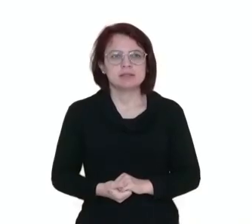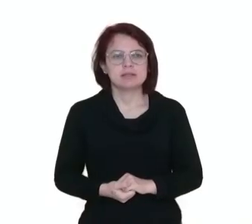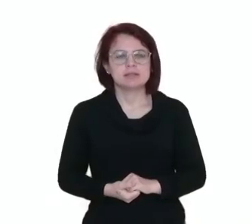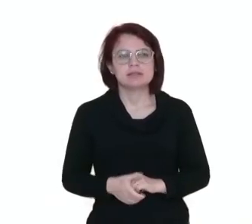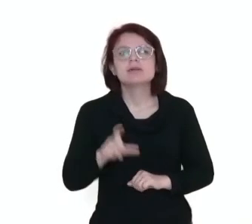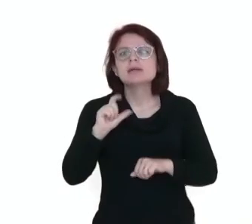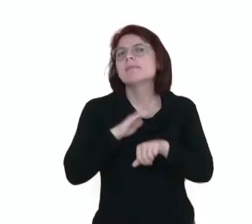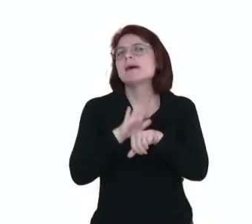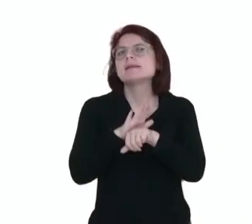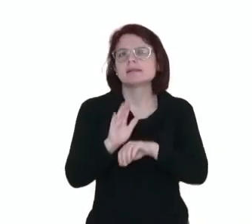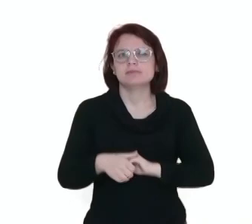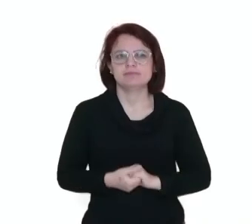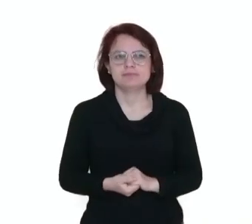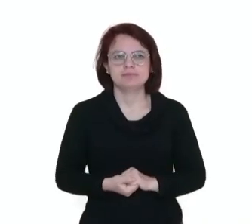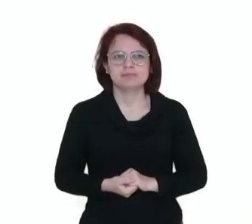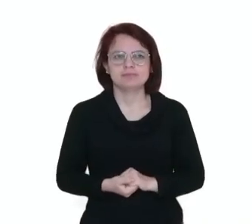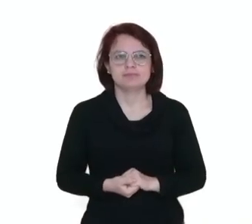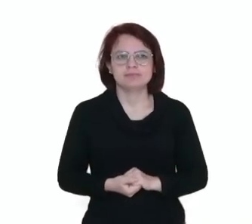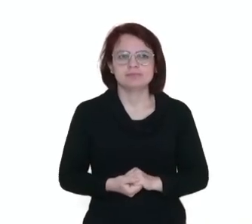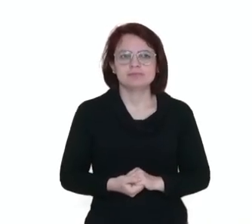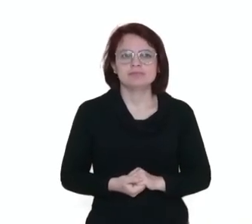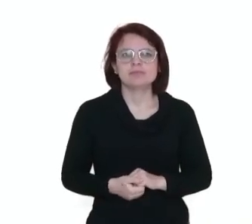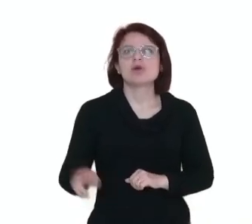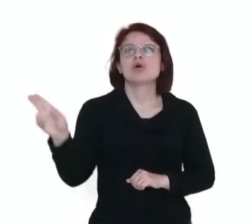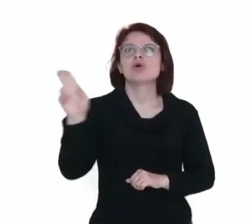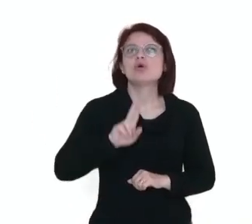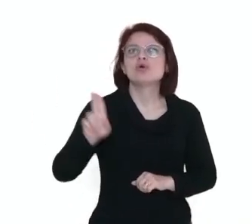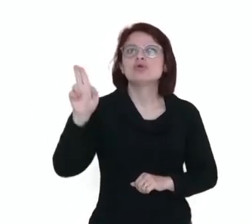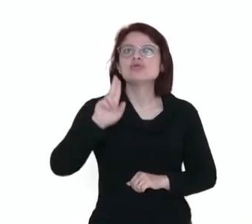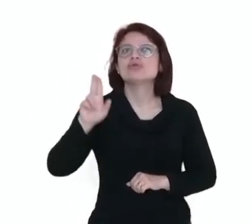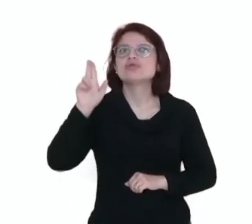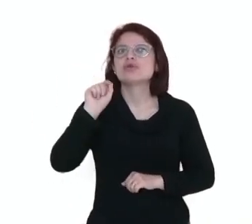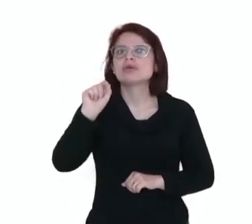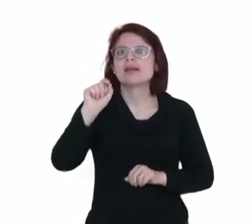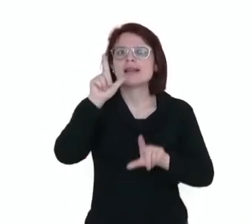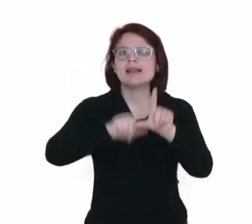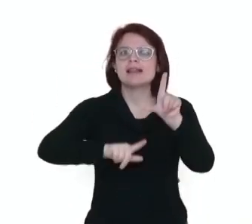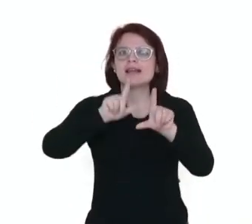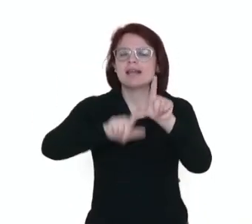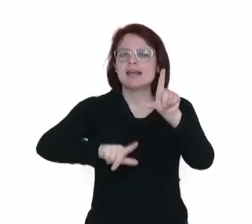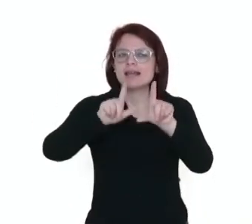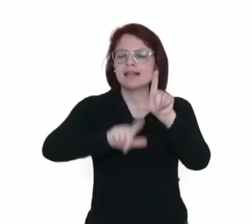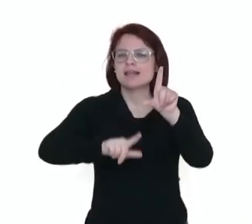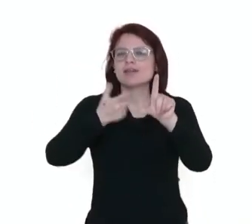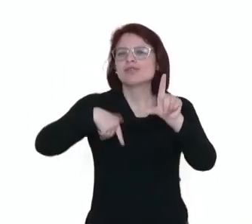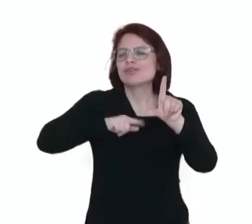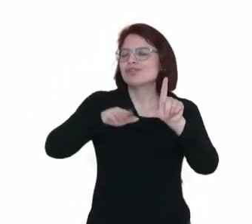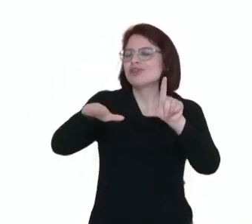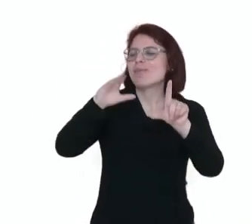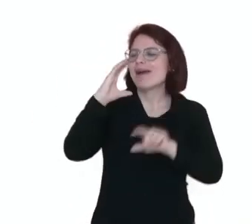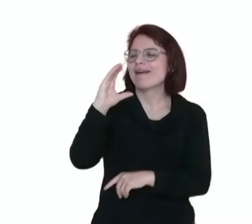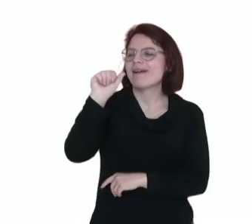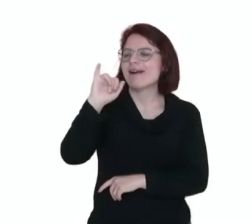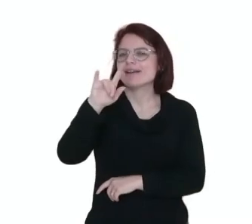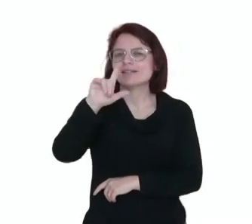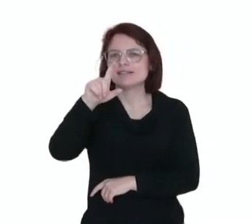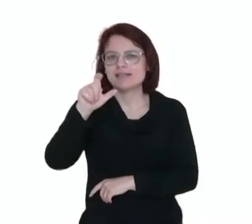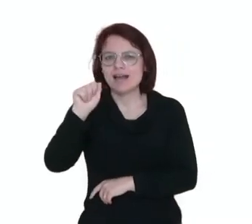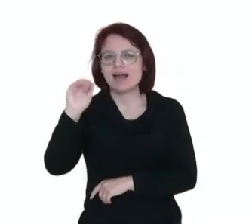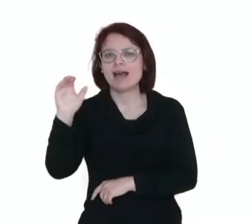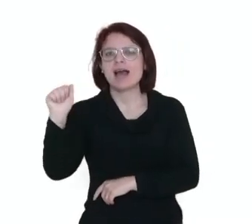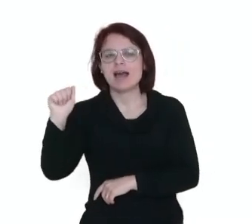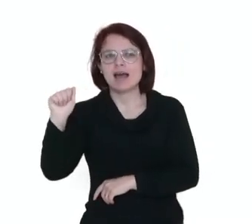Que mais? Use preferencialmente letra bastão, aquilo que a gente conhece como caixa alta,